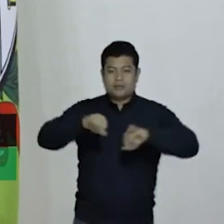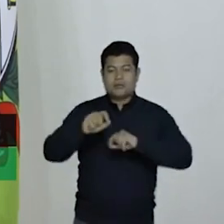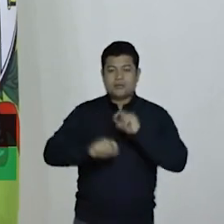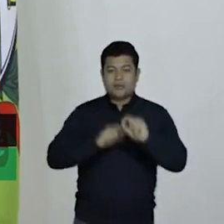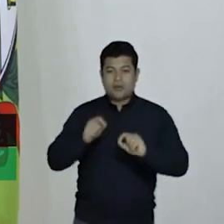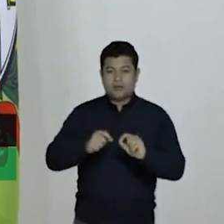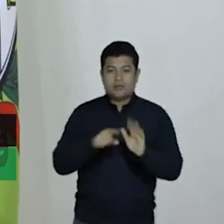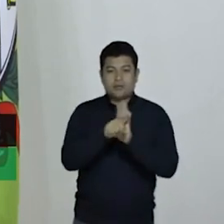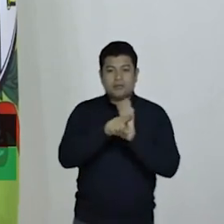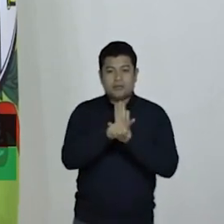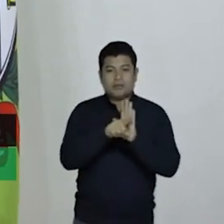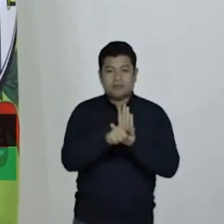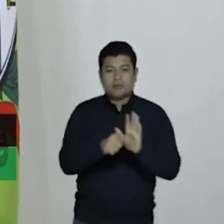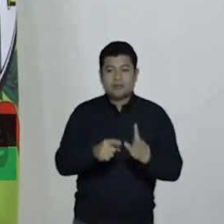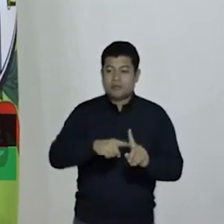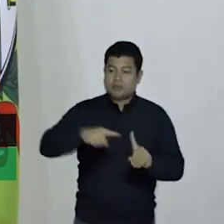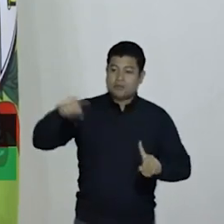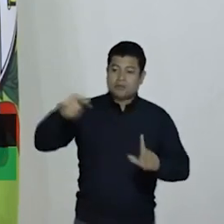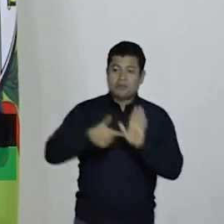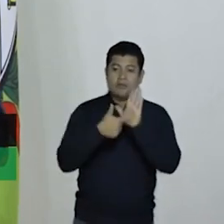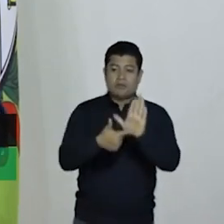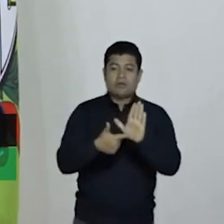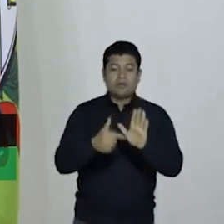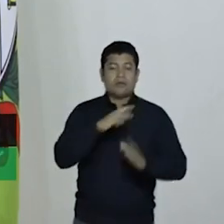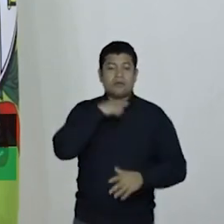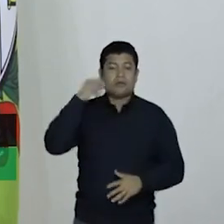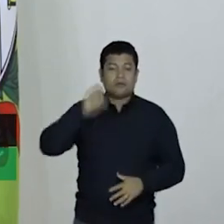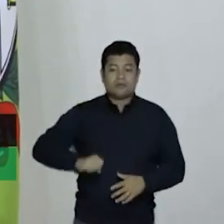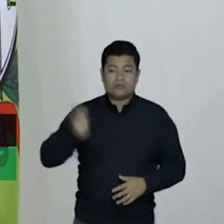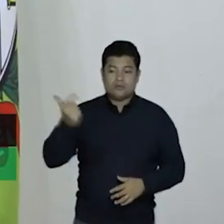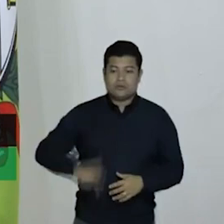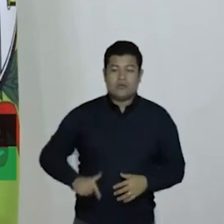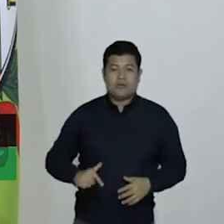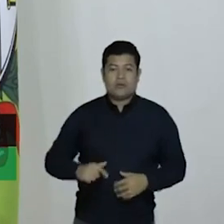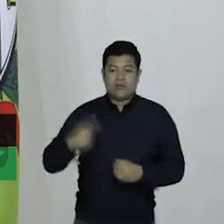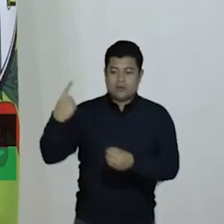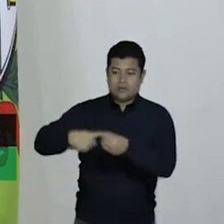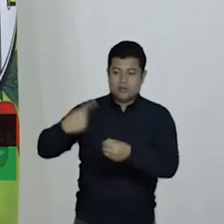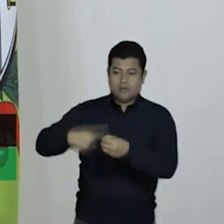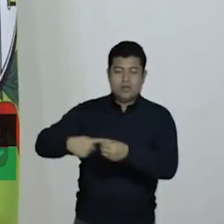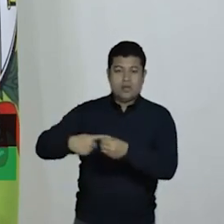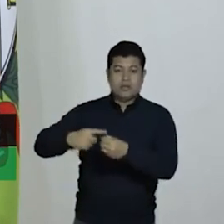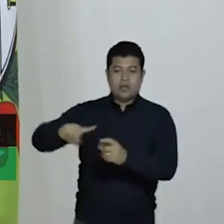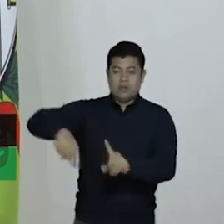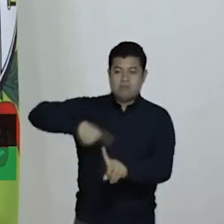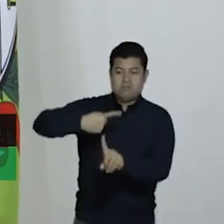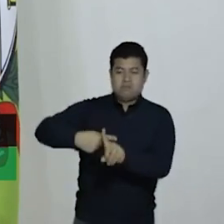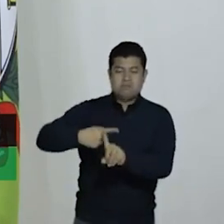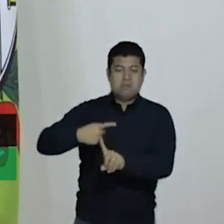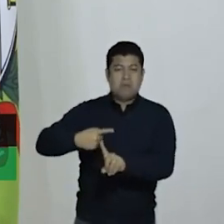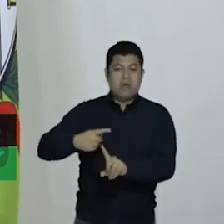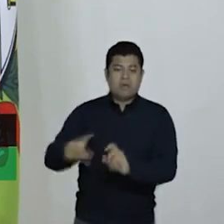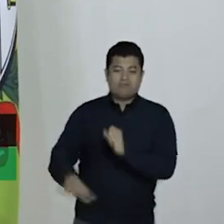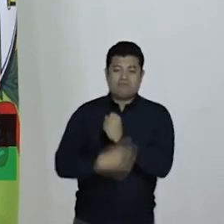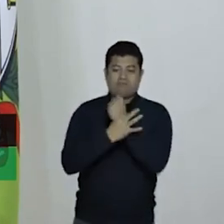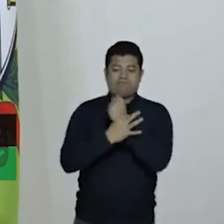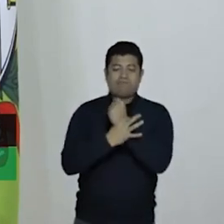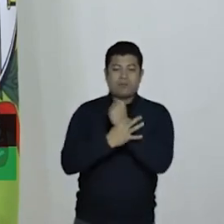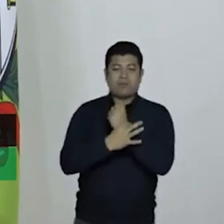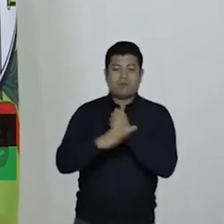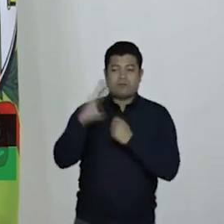Sul foi considerada novamente a cidade mais segura do Brasil para se viver.